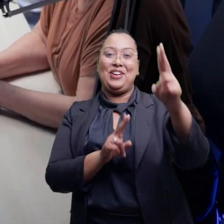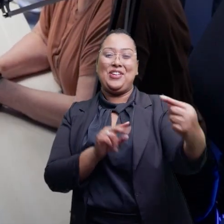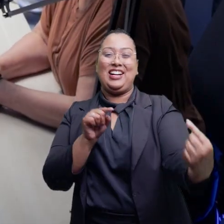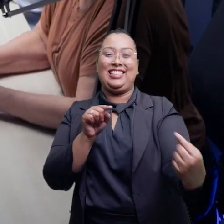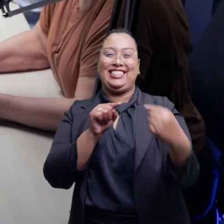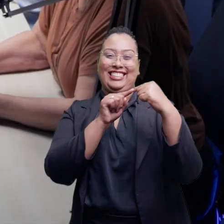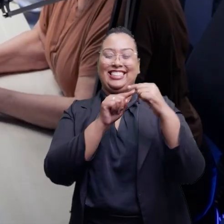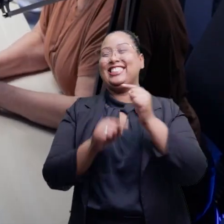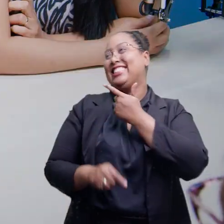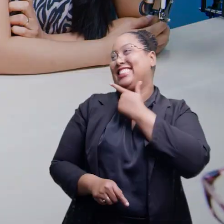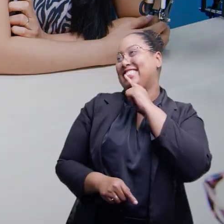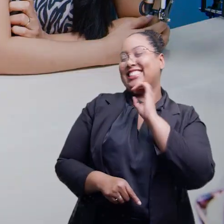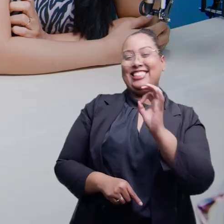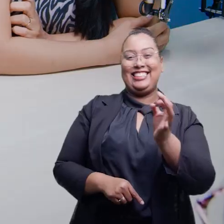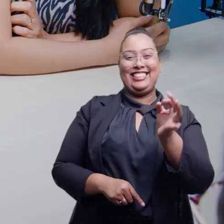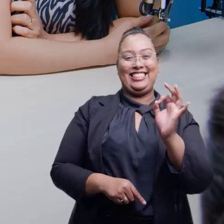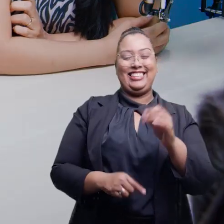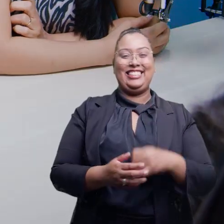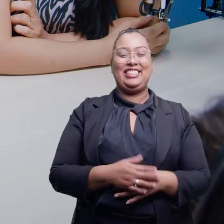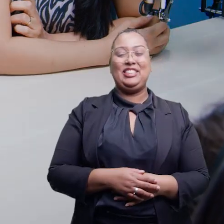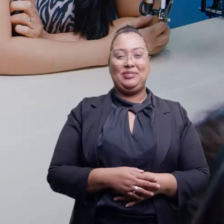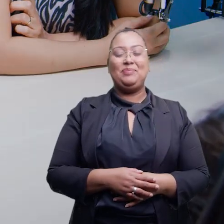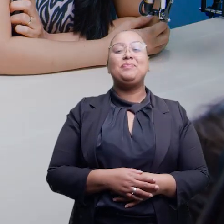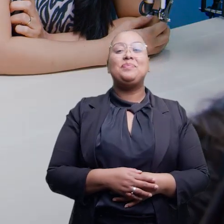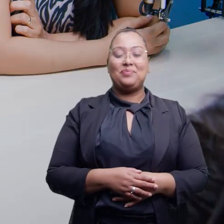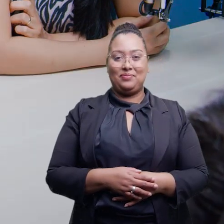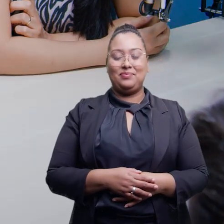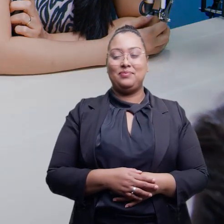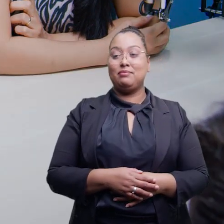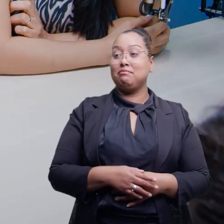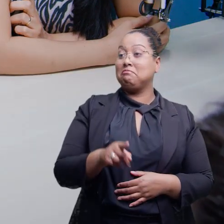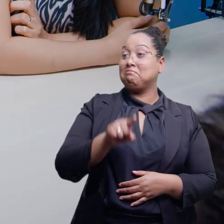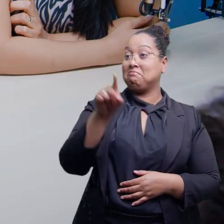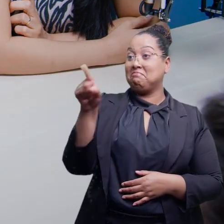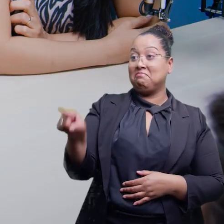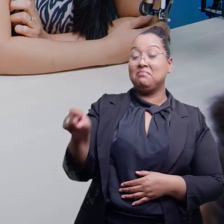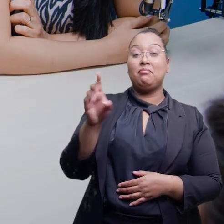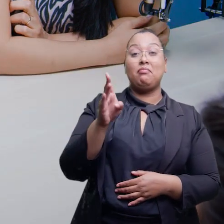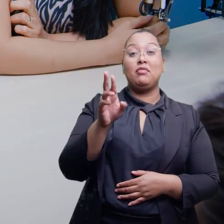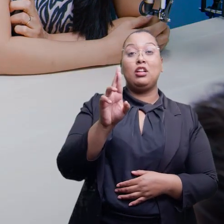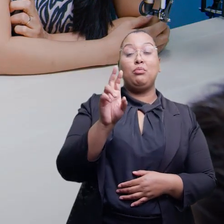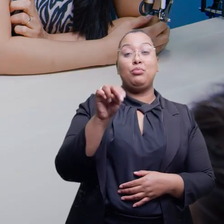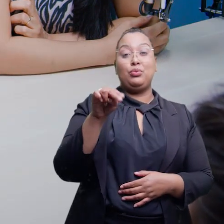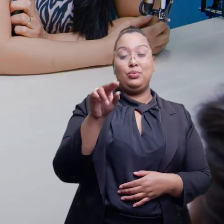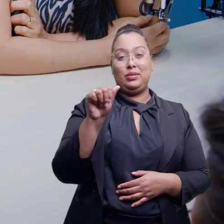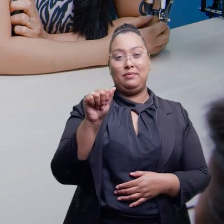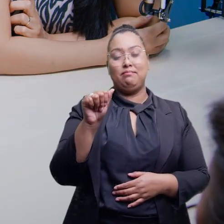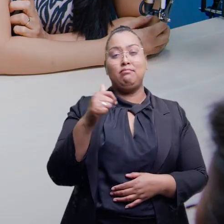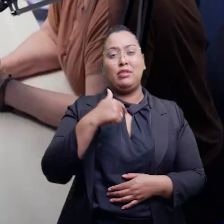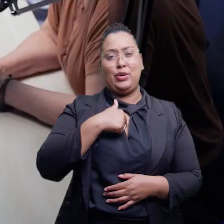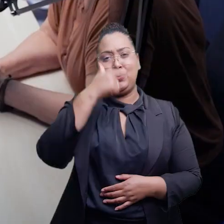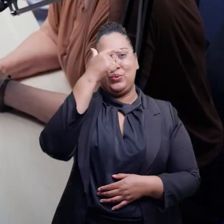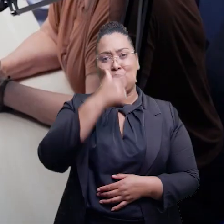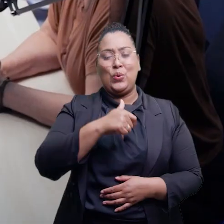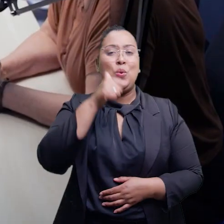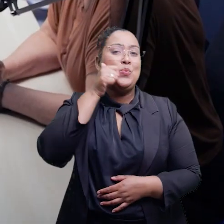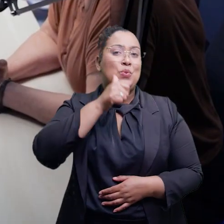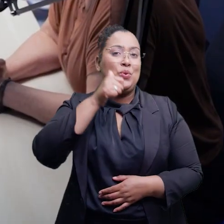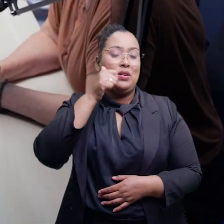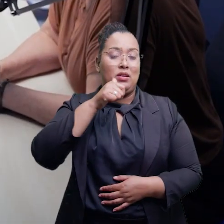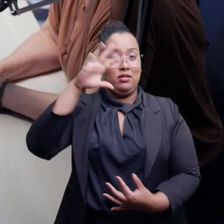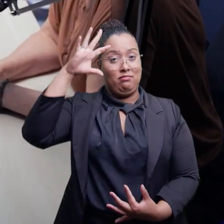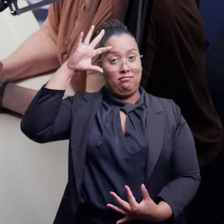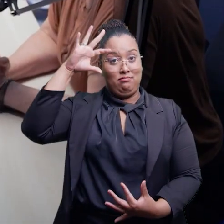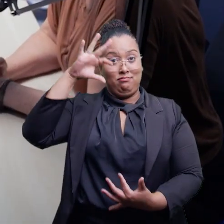marrom, combinando, né? E ao lado da Natália, na minha diagonal, a Bruna. Eu sou uma